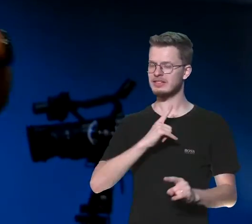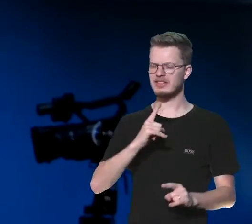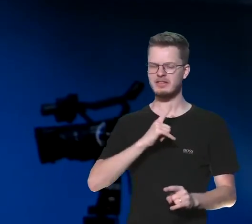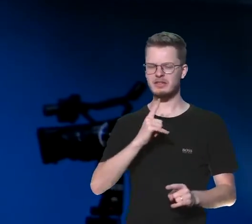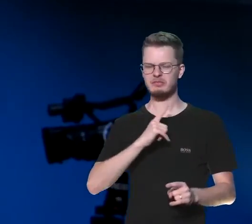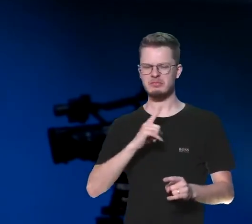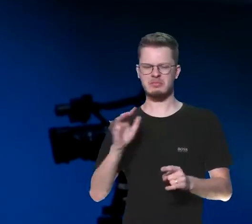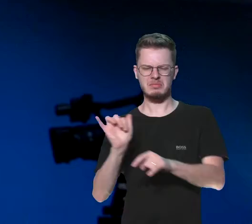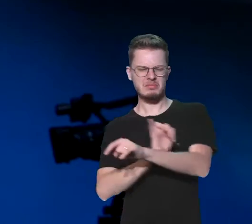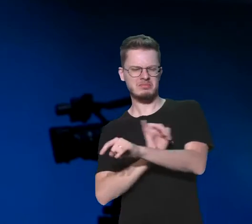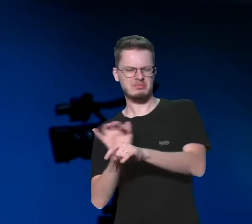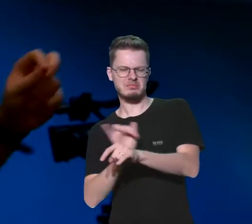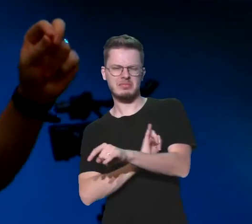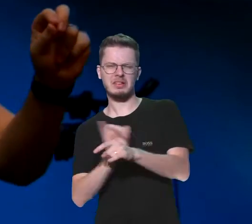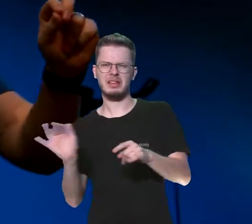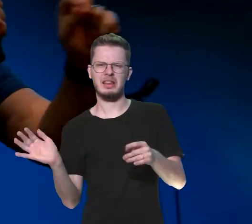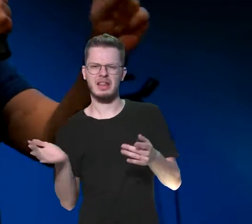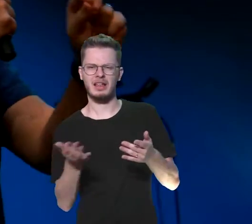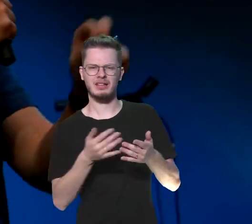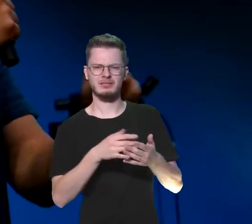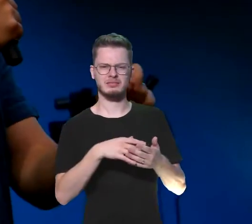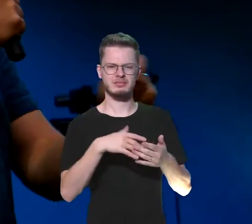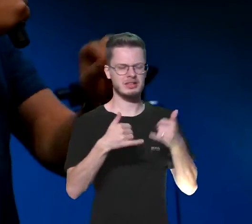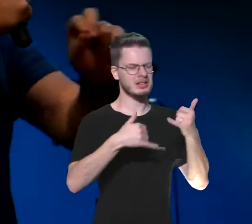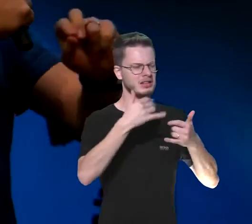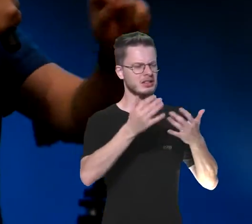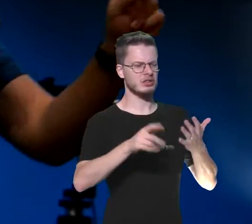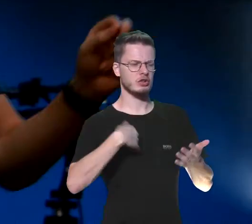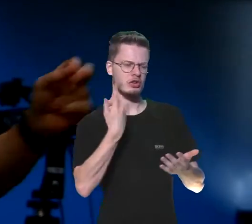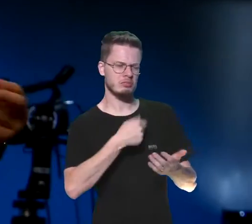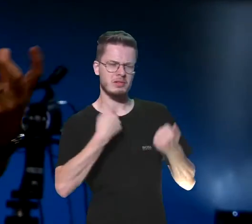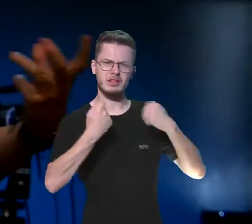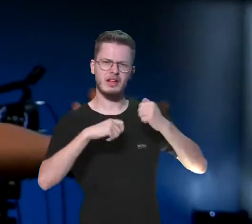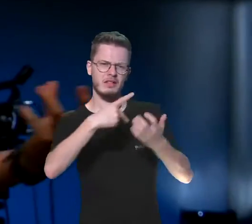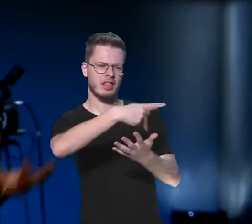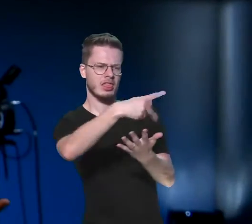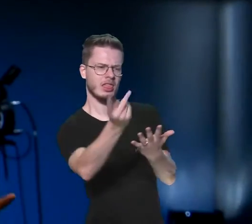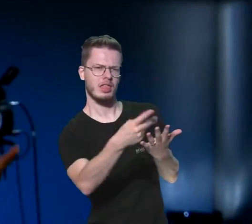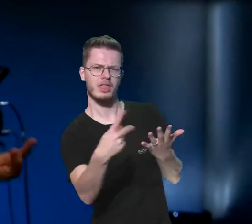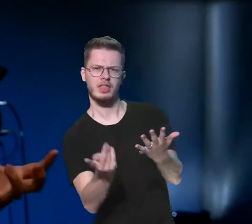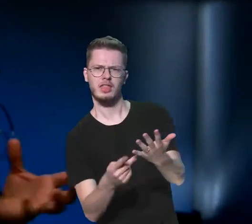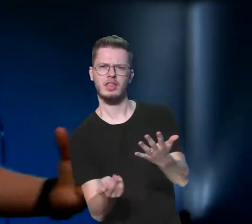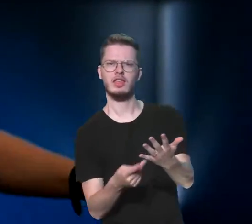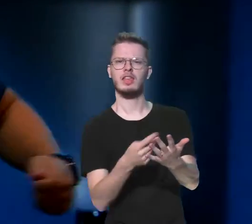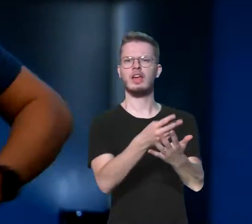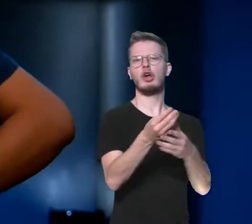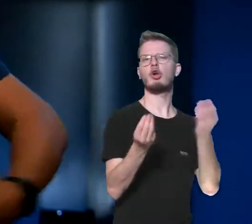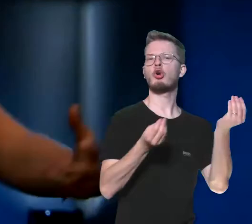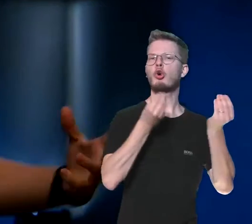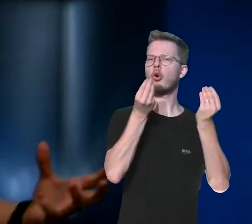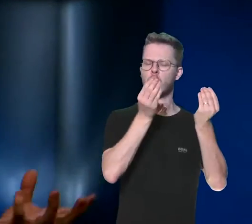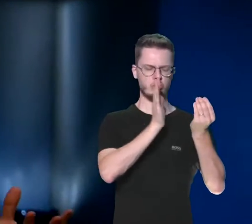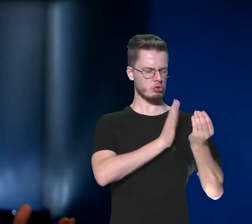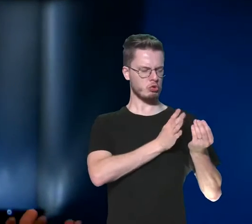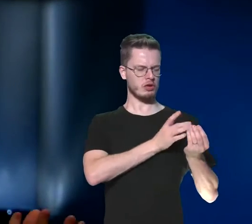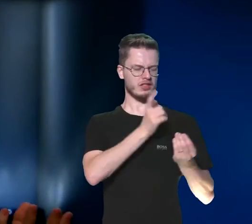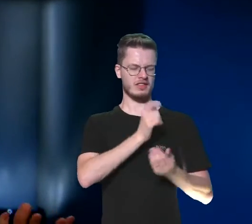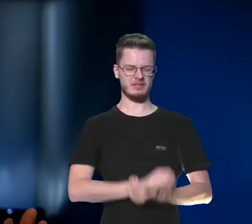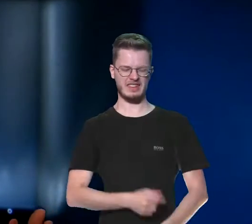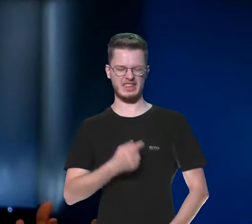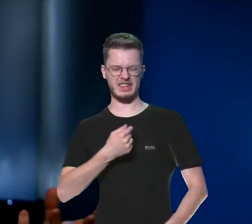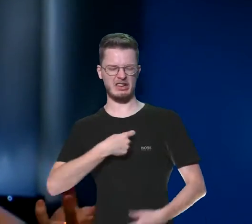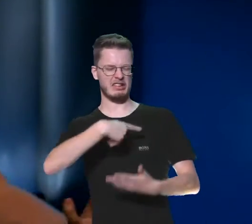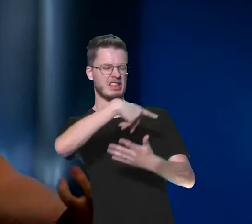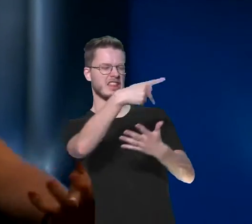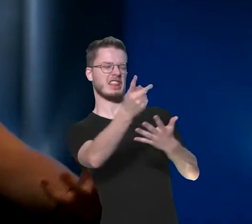né? A gente tinha que fazer um desenho como que estava o seu coração, como que você via que estava o seu coração. E eu desenhei como se o meu coração